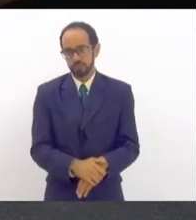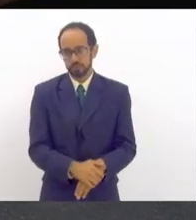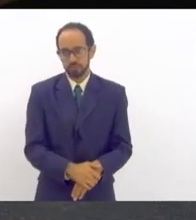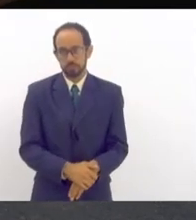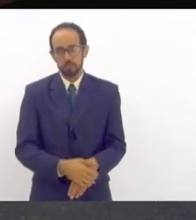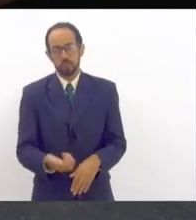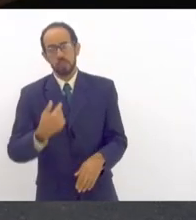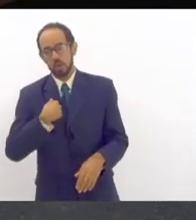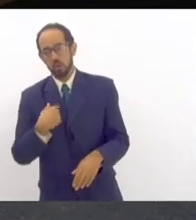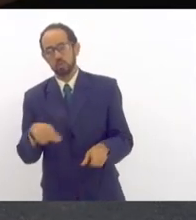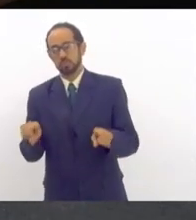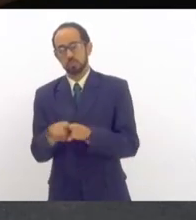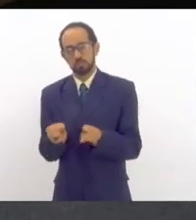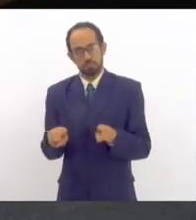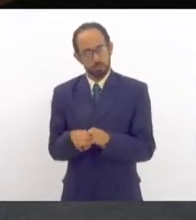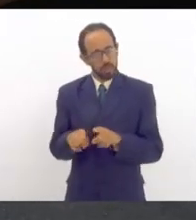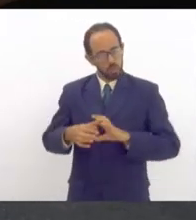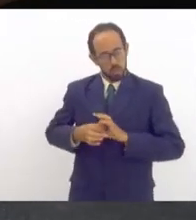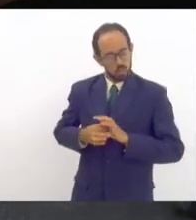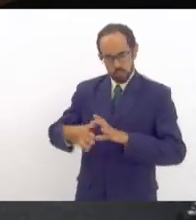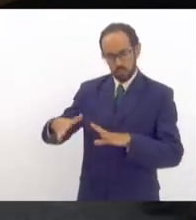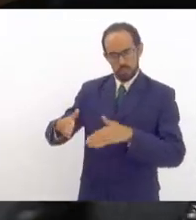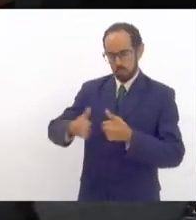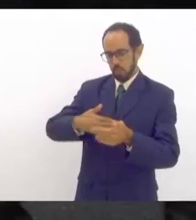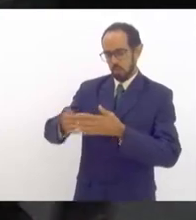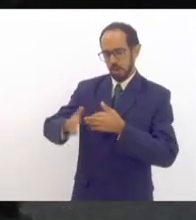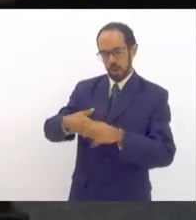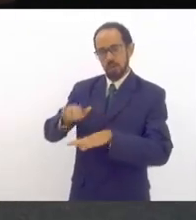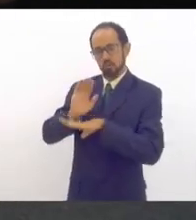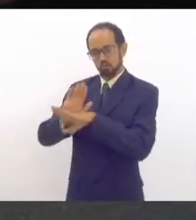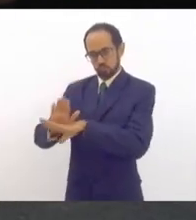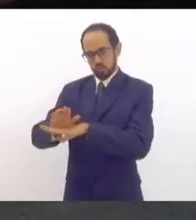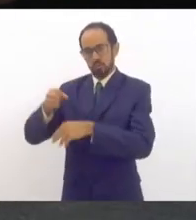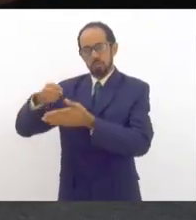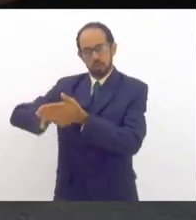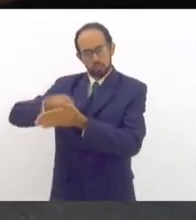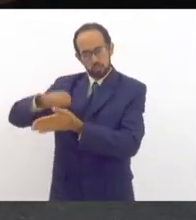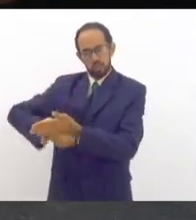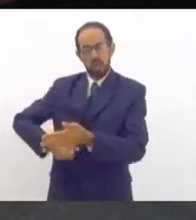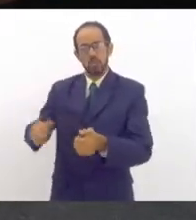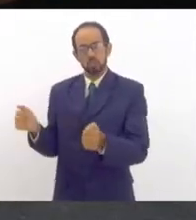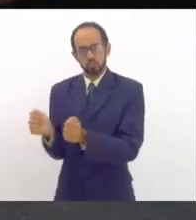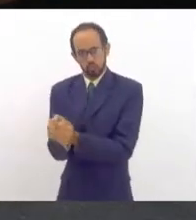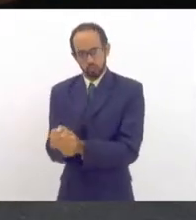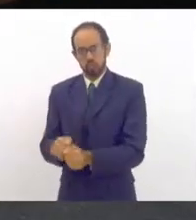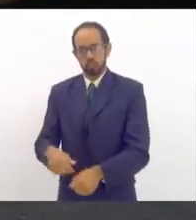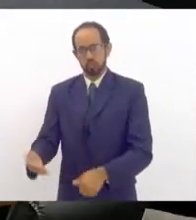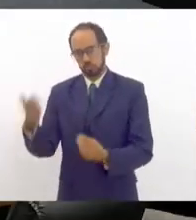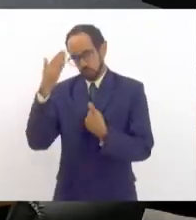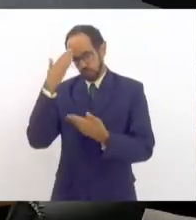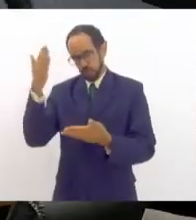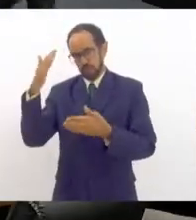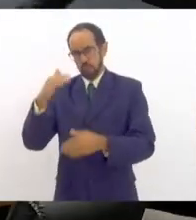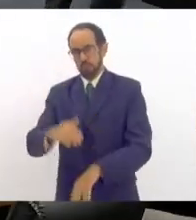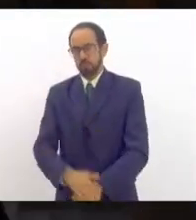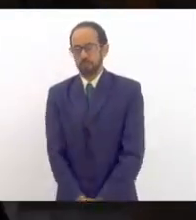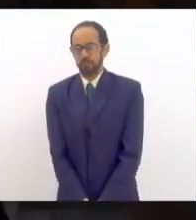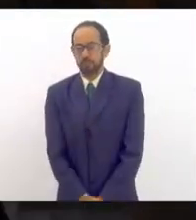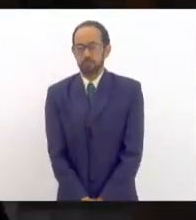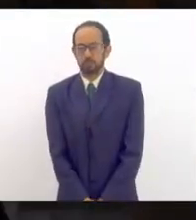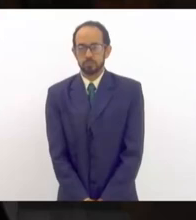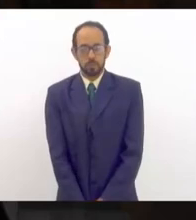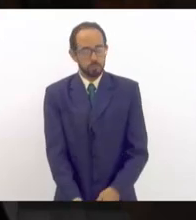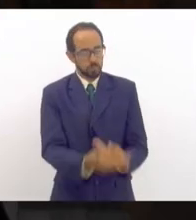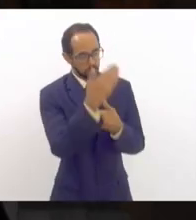me coloco não só à disposição como também um soldado nessa boa luta Que Nós faremos aqui juntos Muito obrigado Deputado